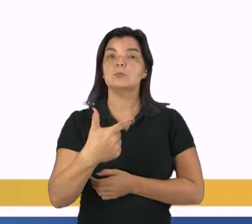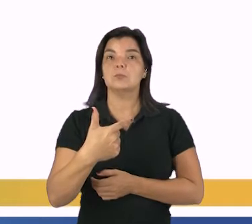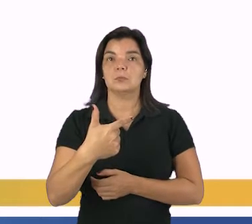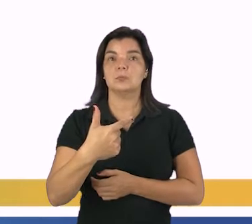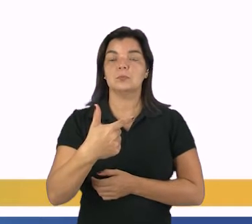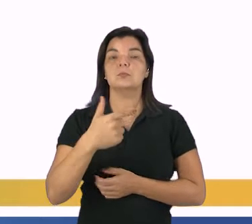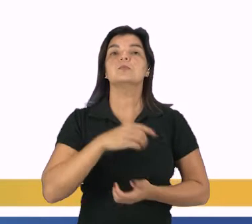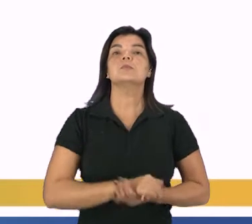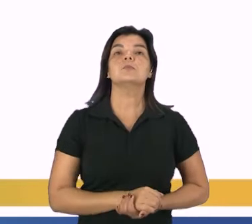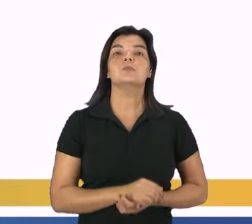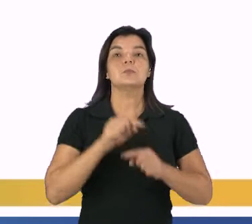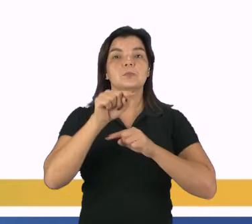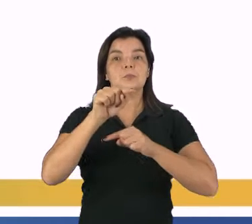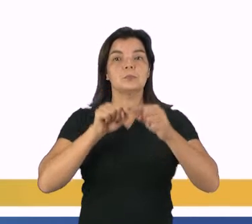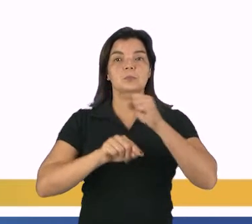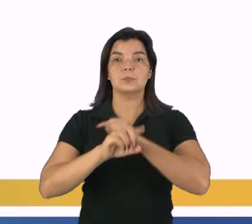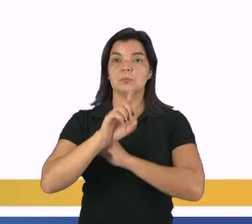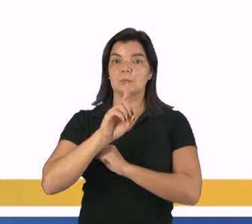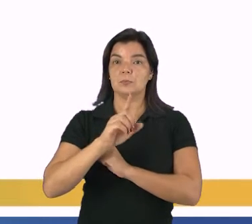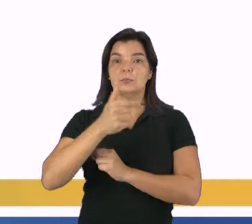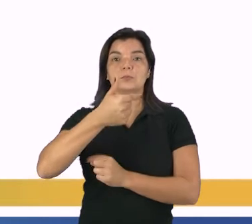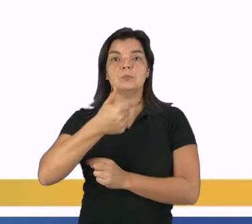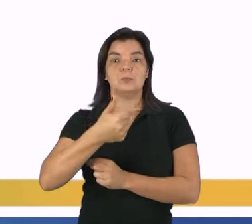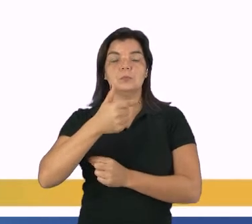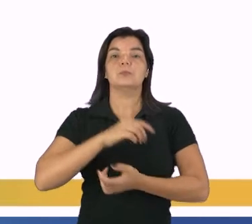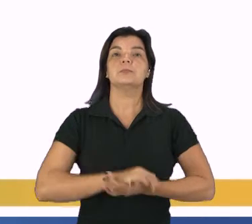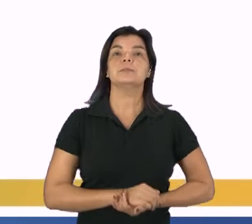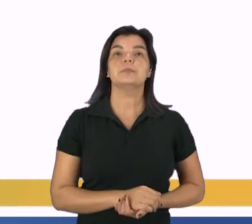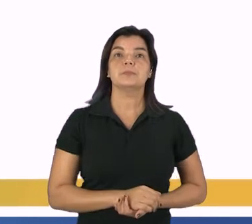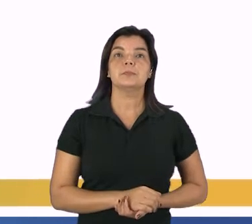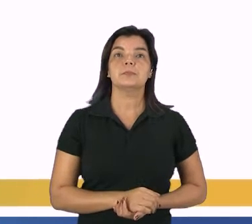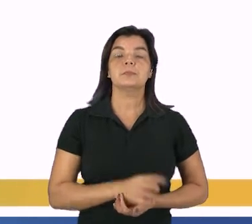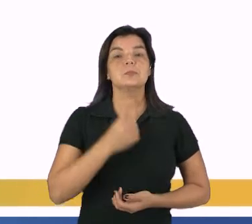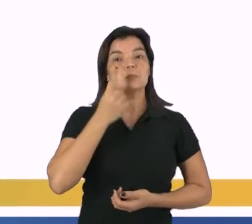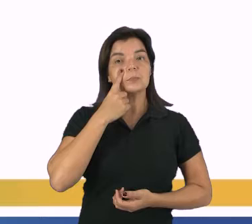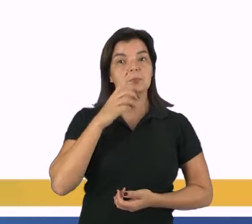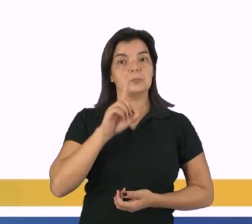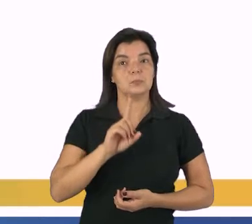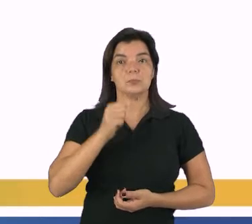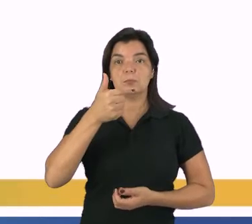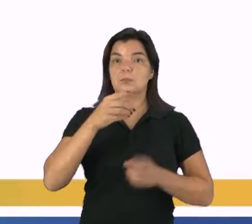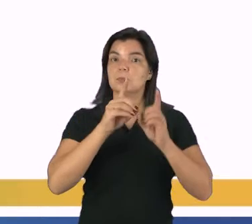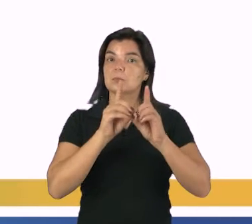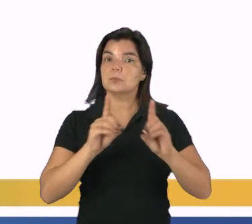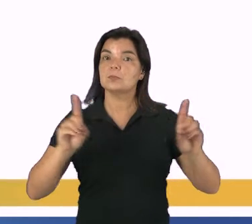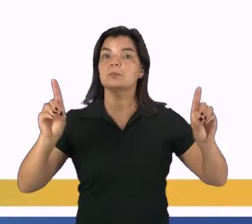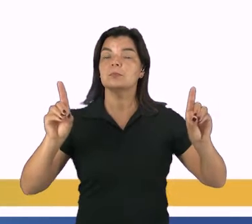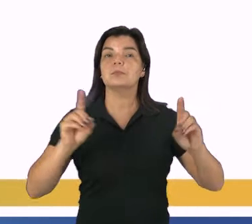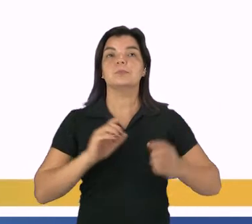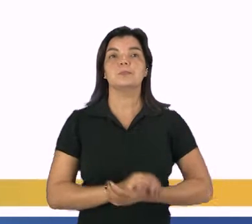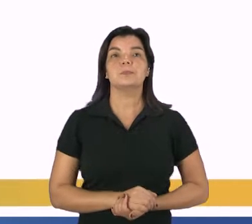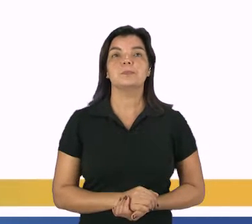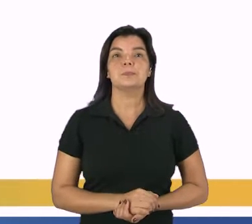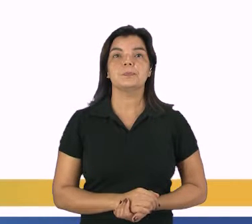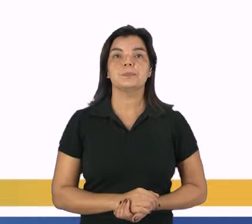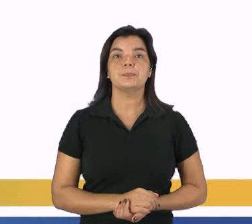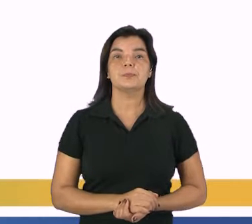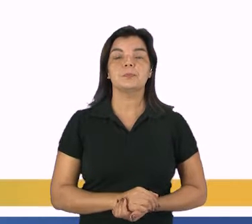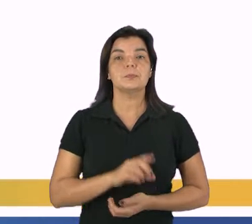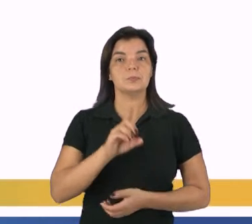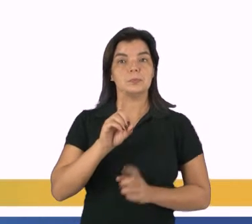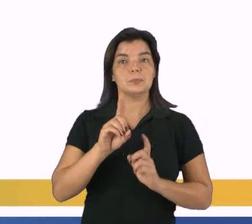ok? Então, como é que eu calculo, né, a lei de Coulomb, né? A lei de Coulomb é dada por essa expressão matemática, tá?